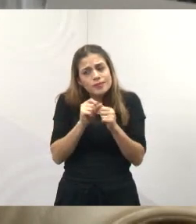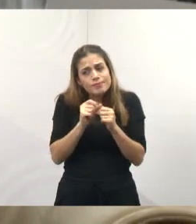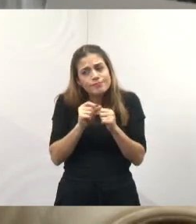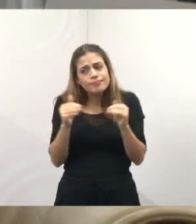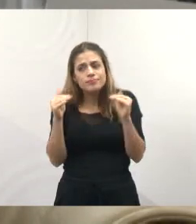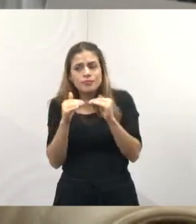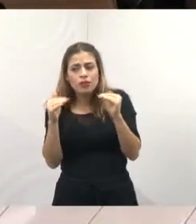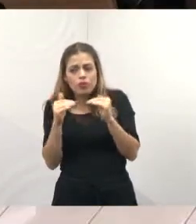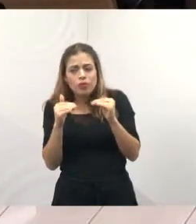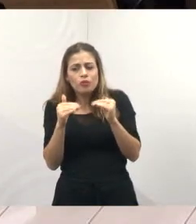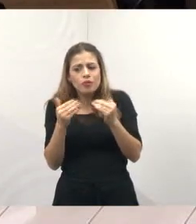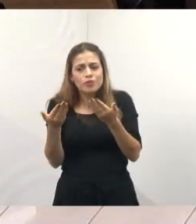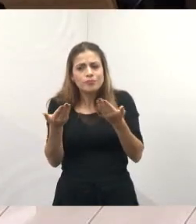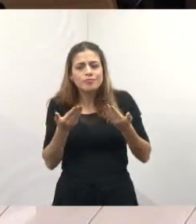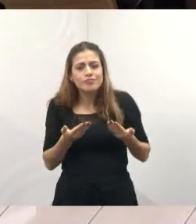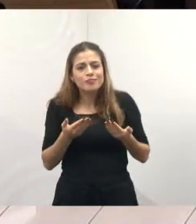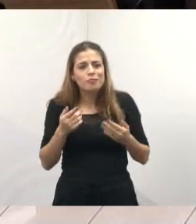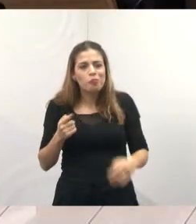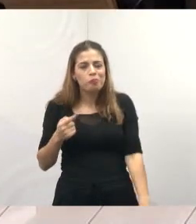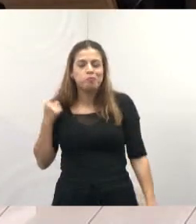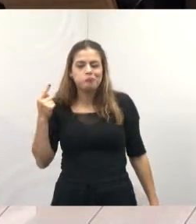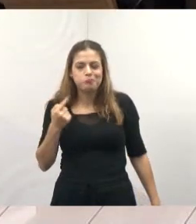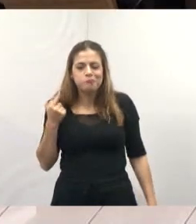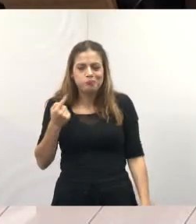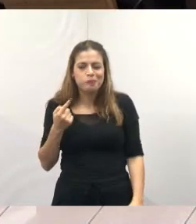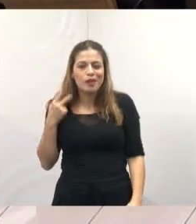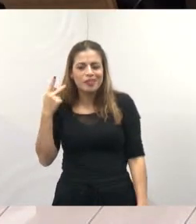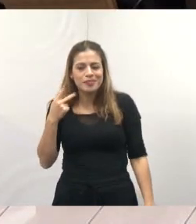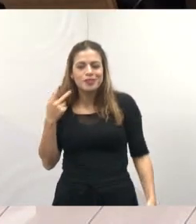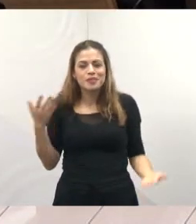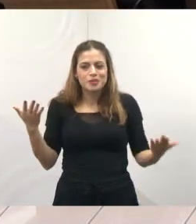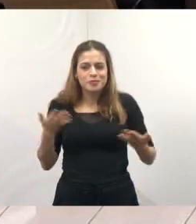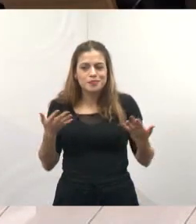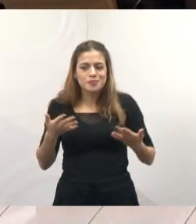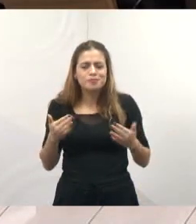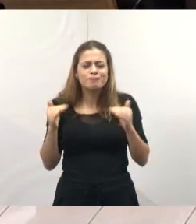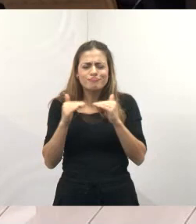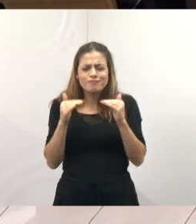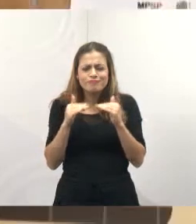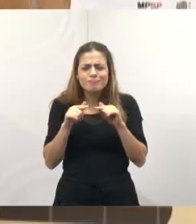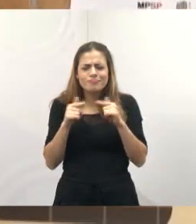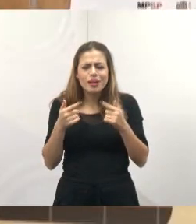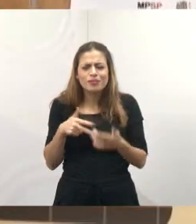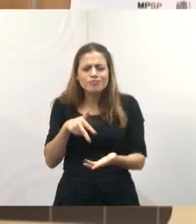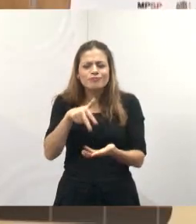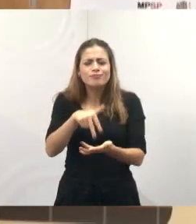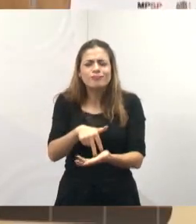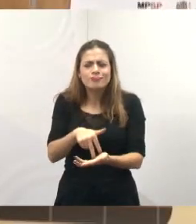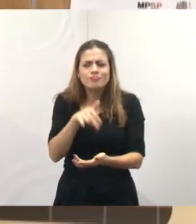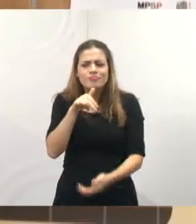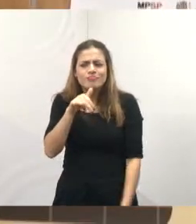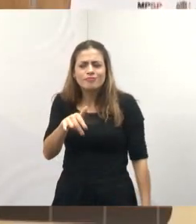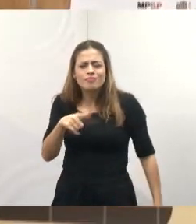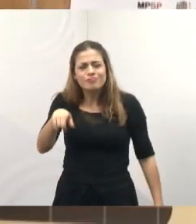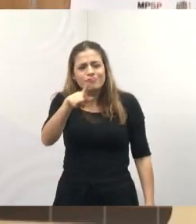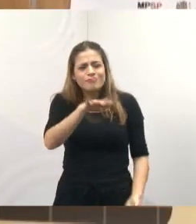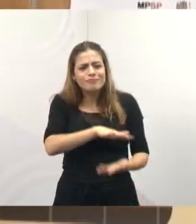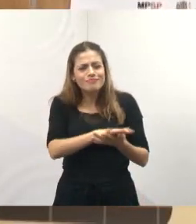com você. Você como advogado e vereador hoje, eu concordo com você. Mas quando subiu aqui e falou em obra, você não falou